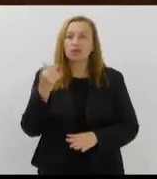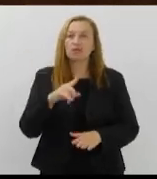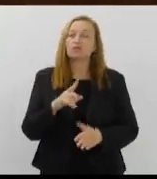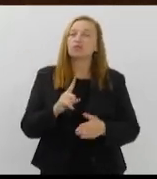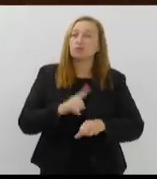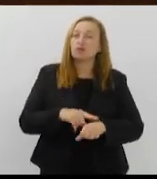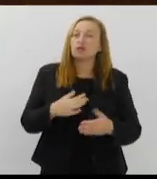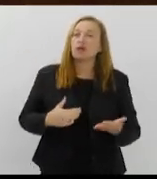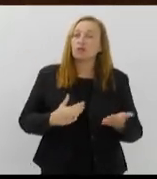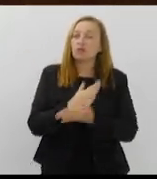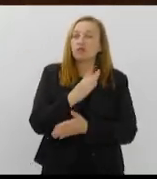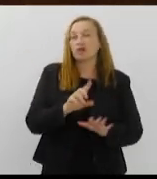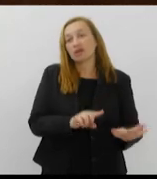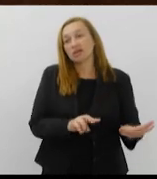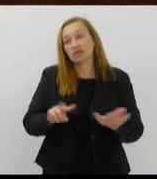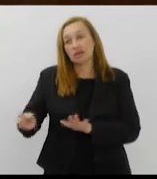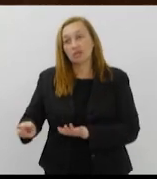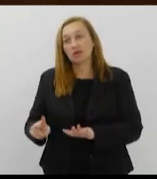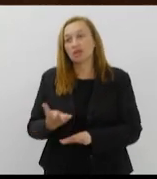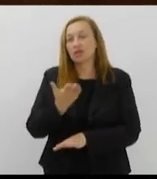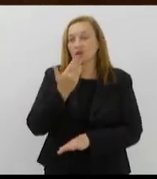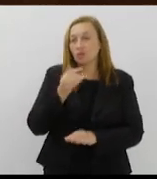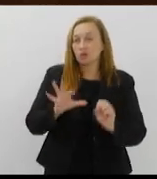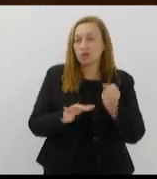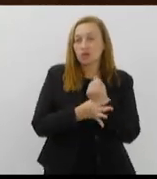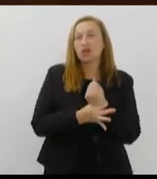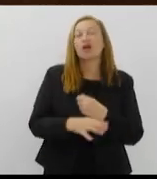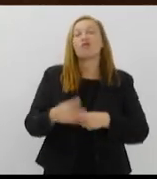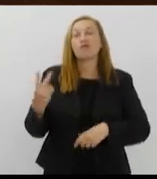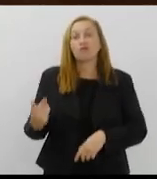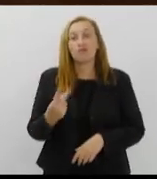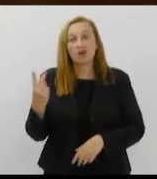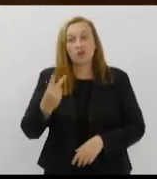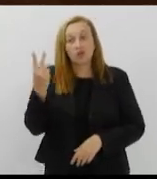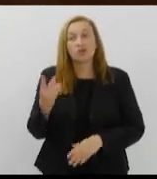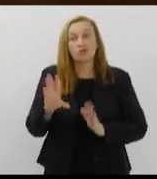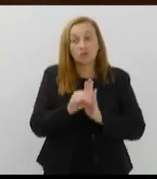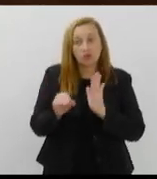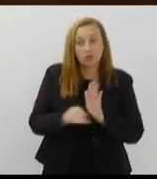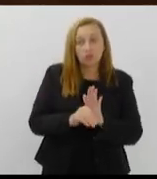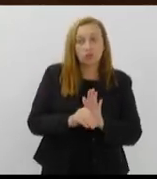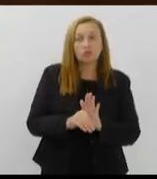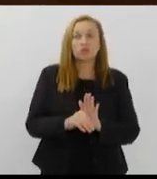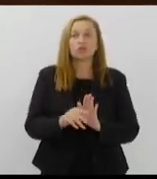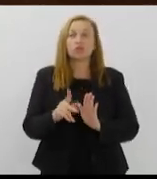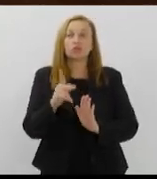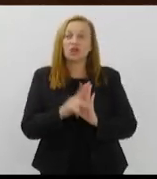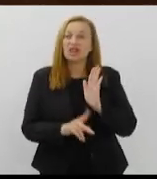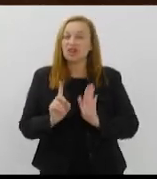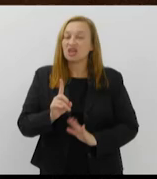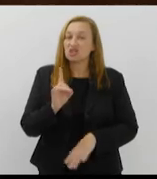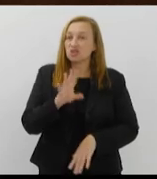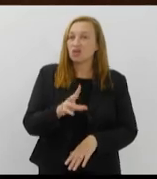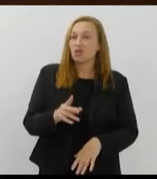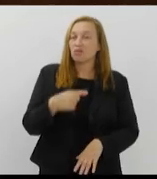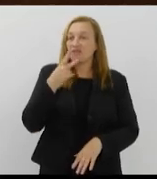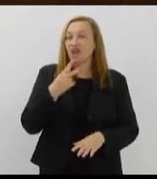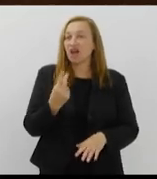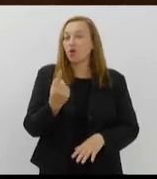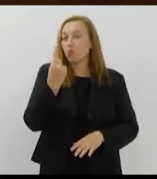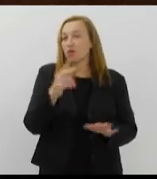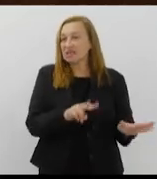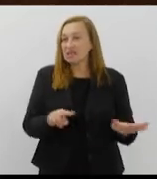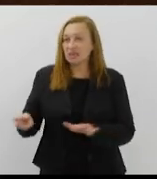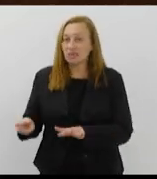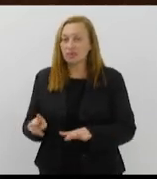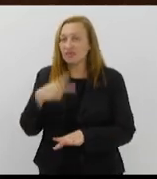uma semana que nem essa, a gente valorize o conteúdo do projeto. Não é só uma semana para falar que o Rio de Janeiro tem uma semana. É a gente